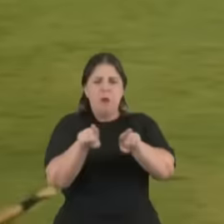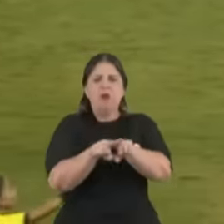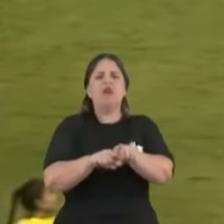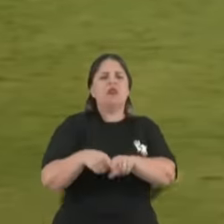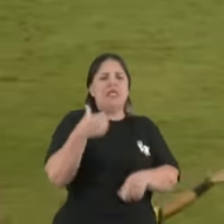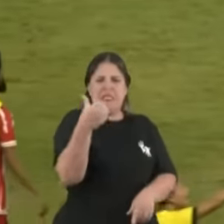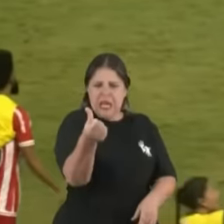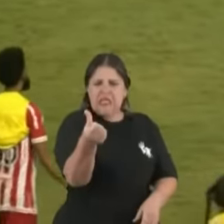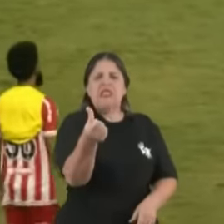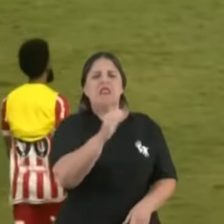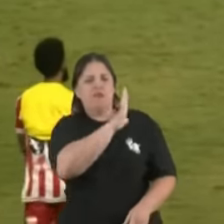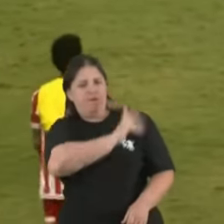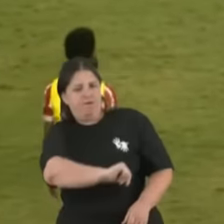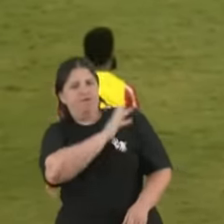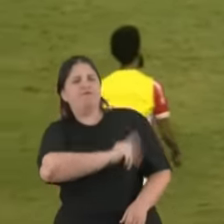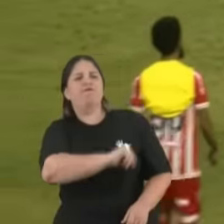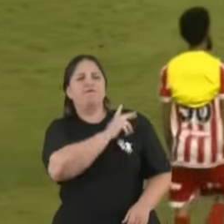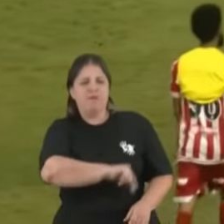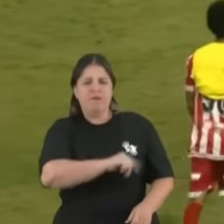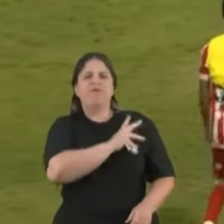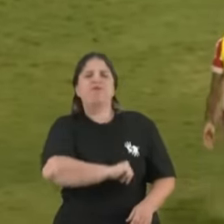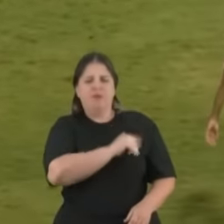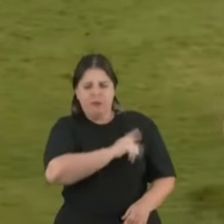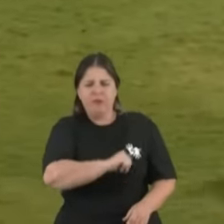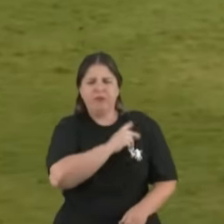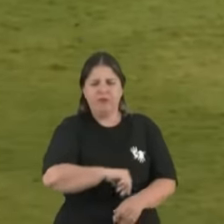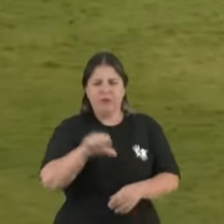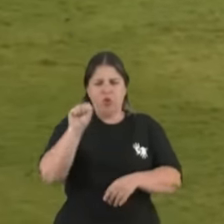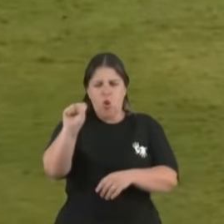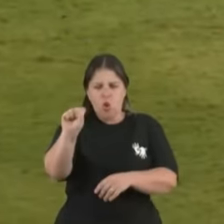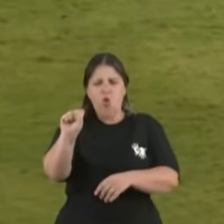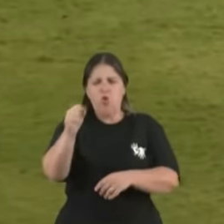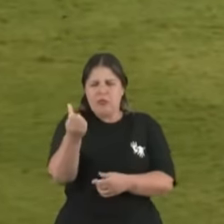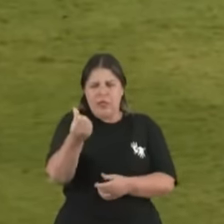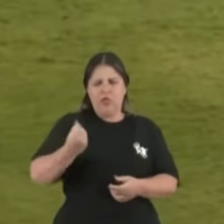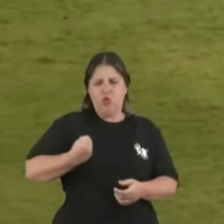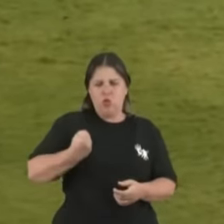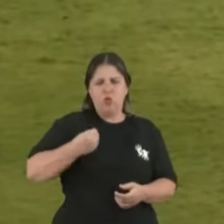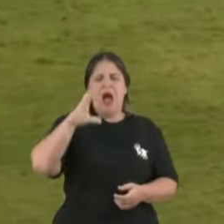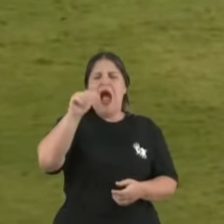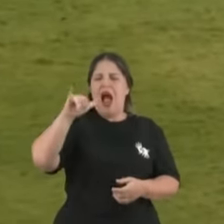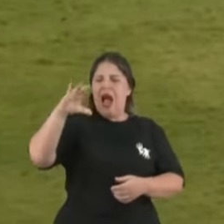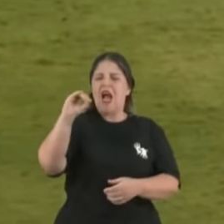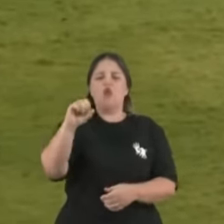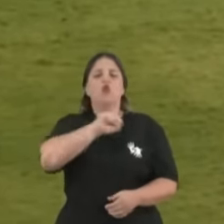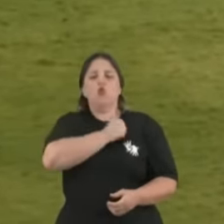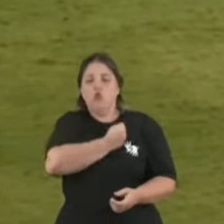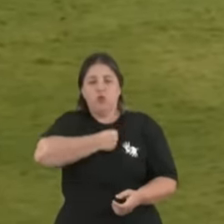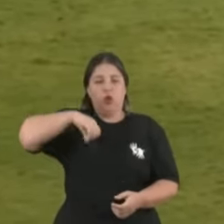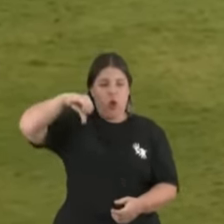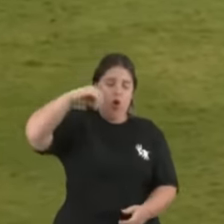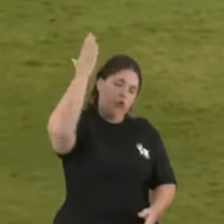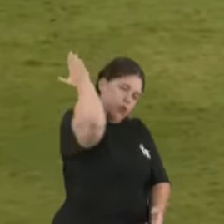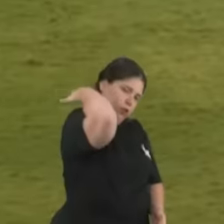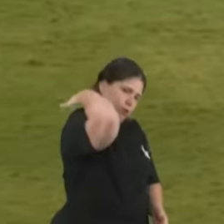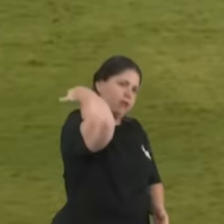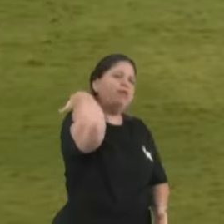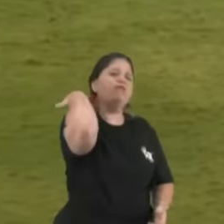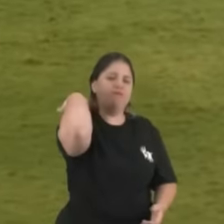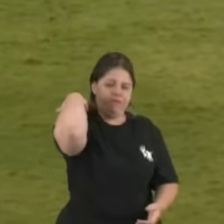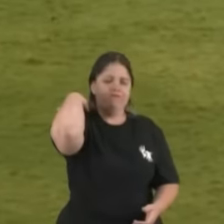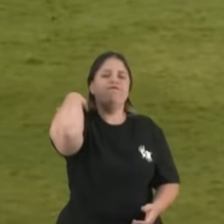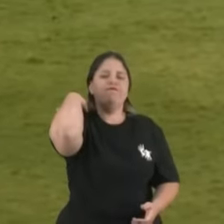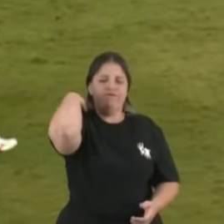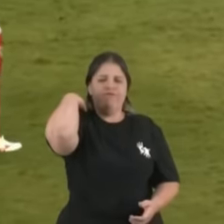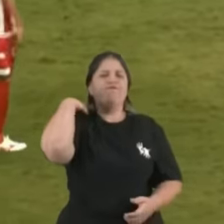vai. Pronto, são três expulsões. Camisa número 9, Anselmo Ramon, 22, Paulinho e Duasa. E o